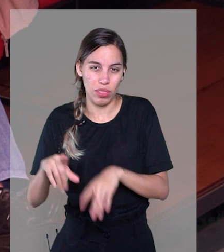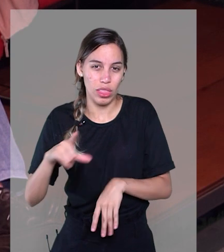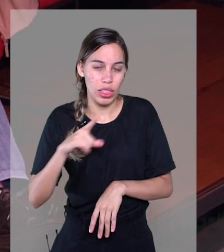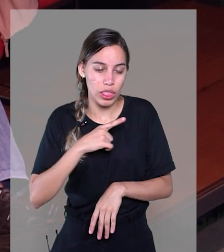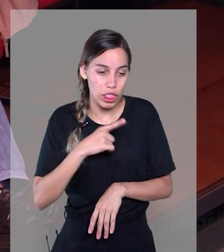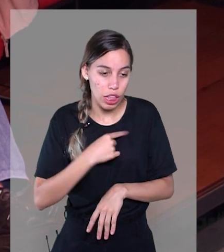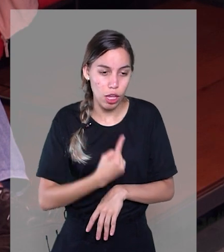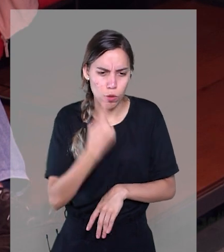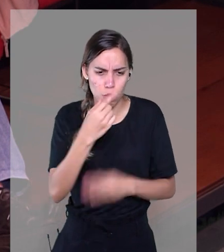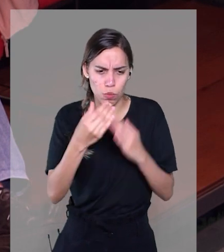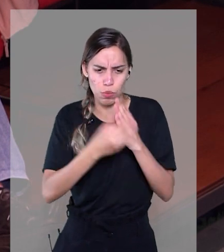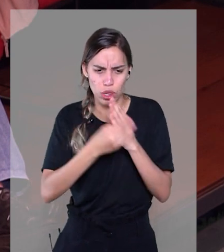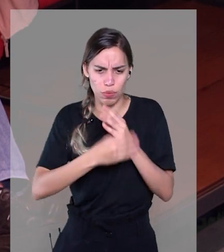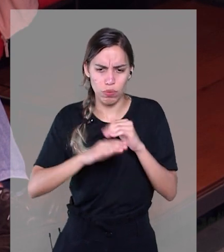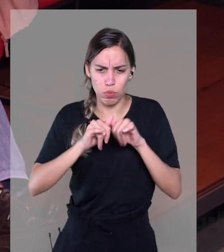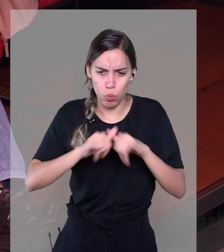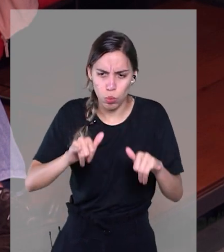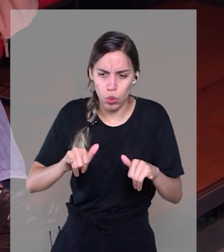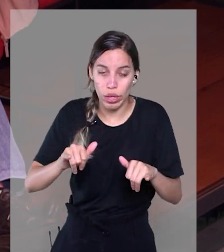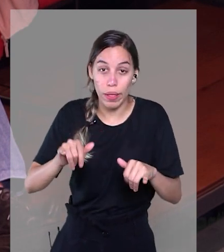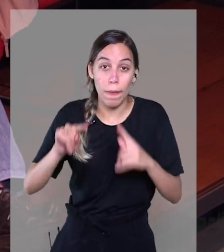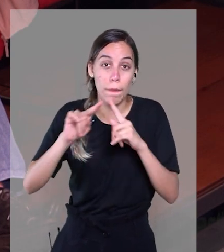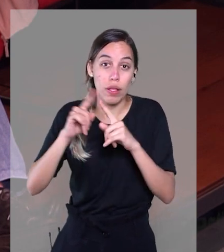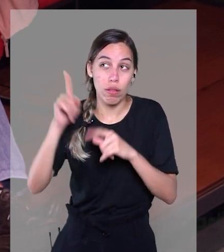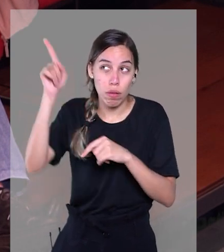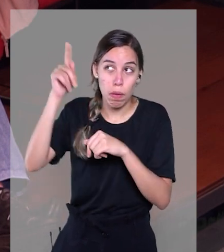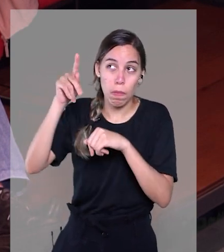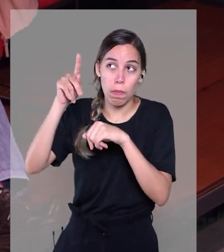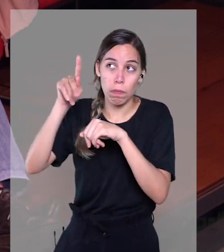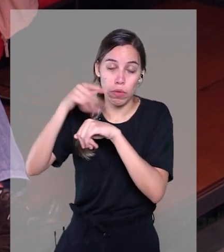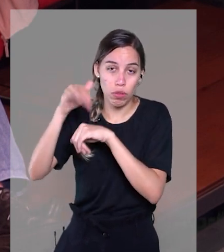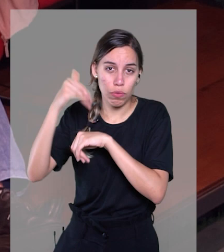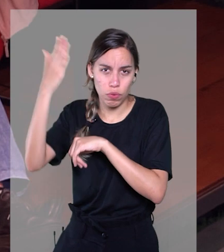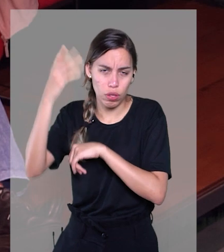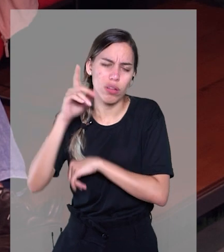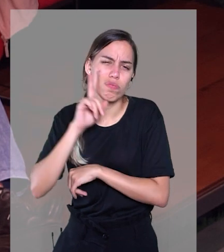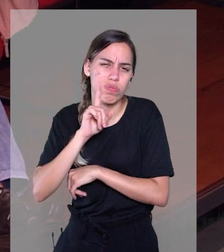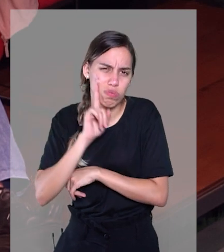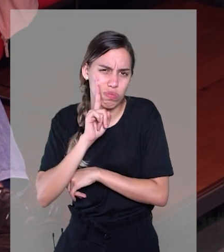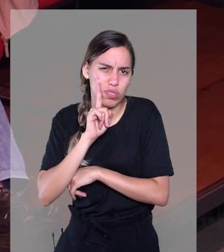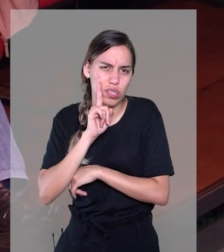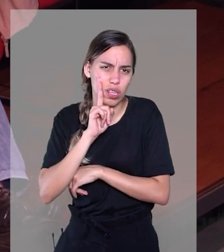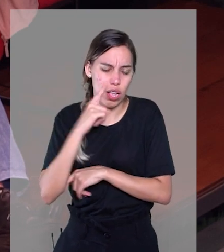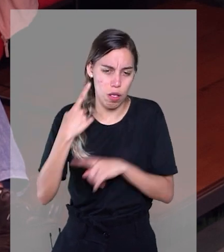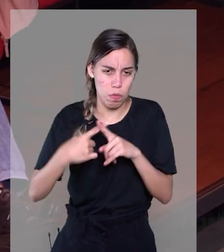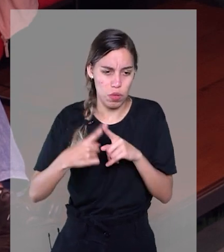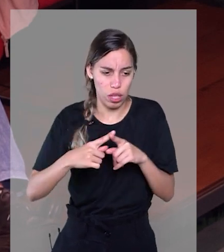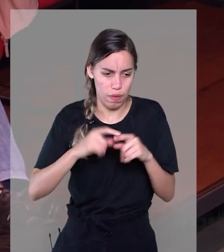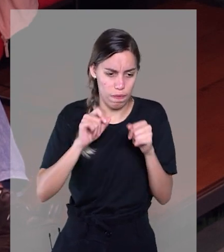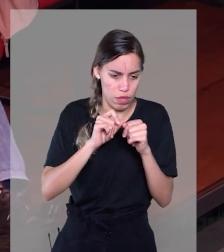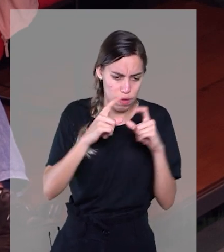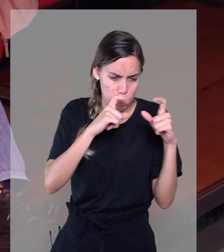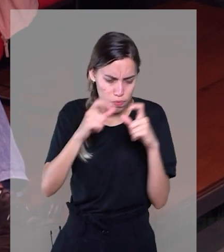em bronze, a única dele, que está fora do Brasil, está lá nos Estados Unidos, que essa coleção foi doada toda para lá. A gente